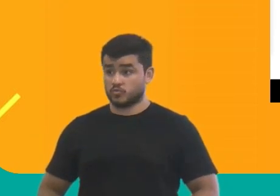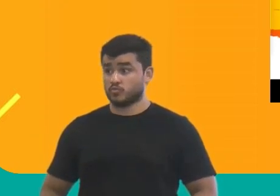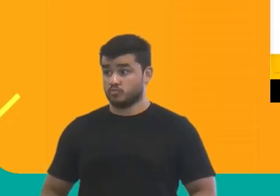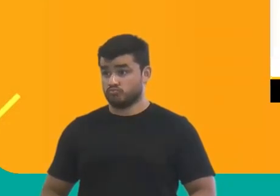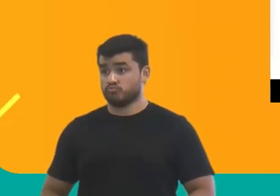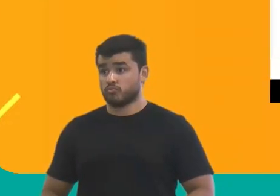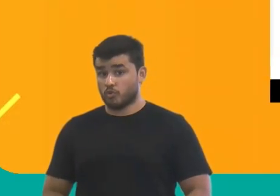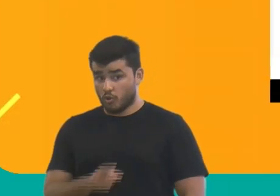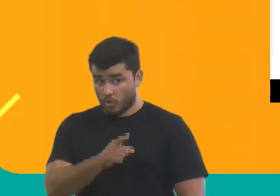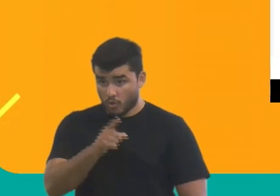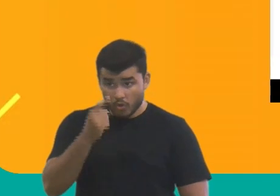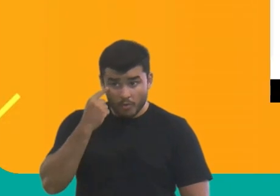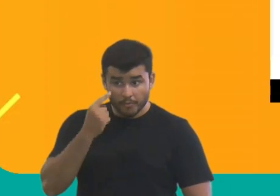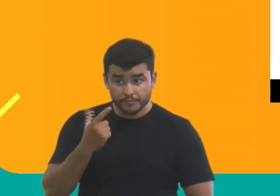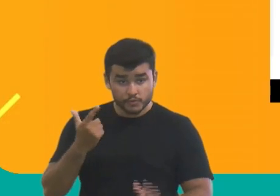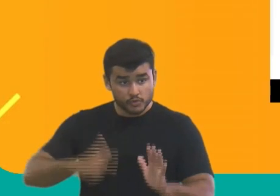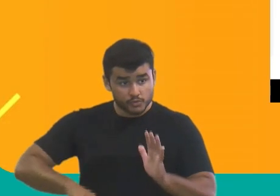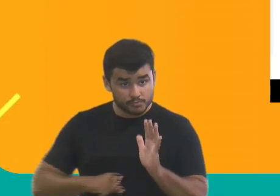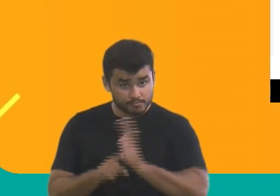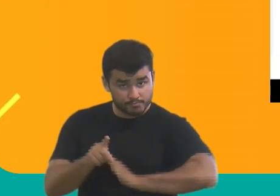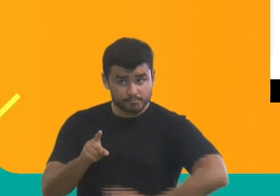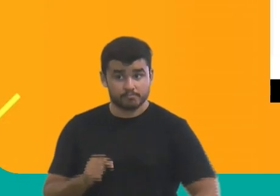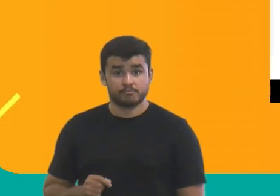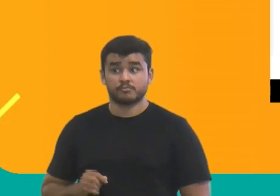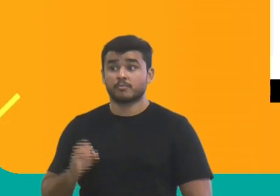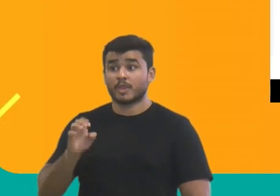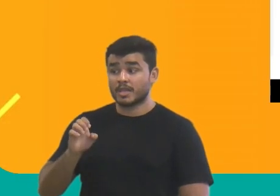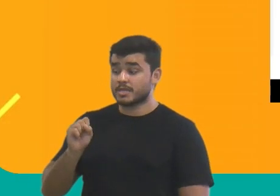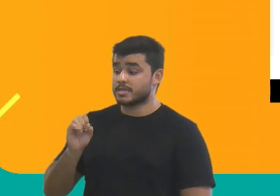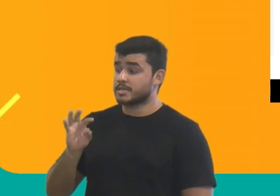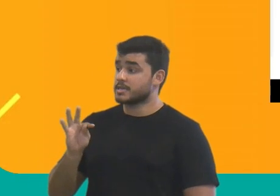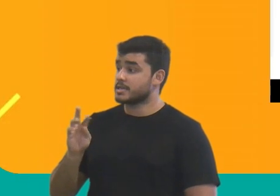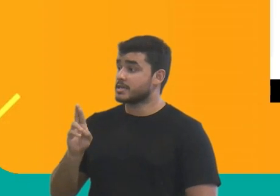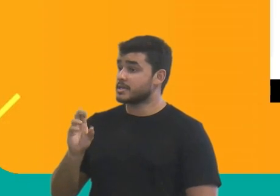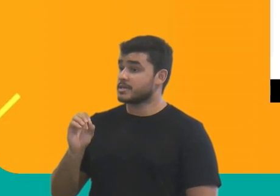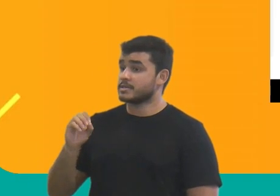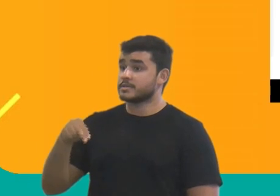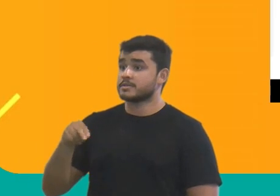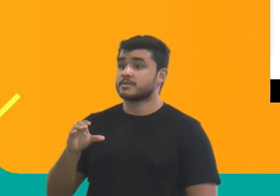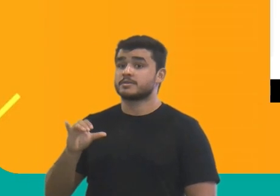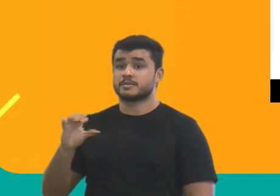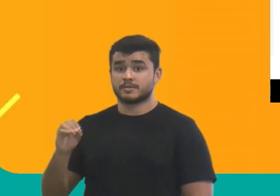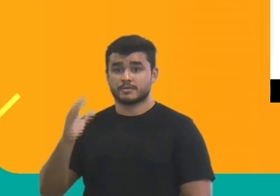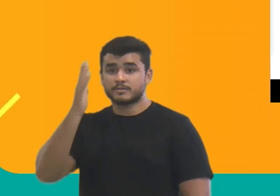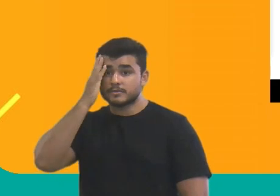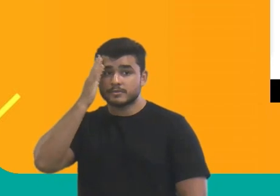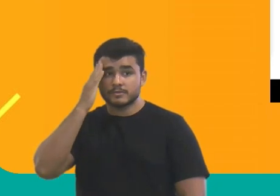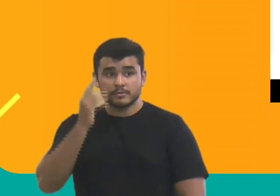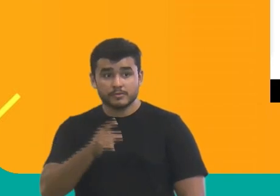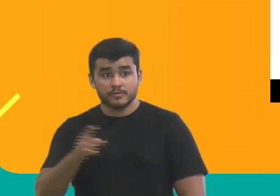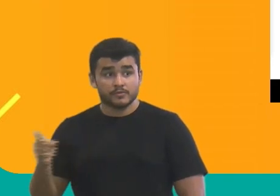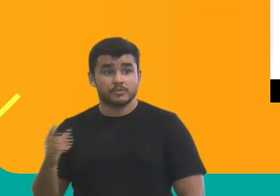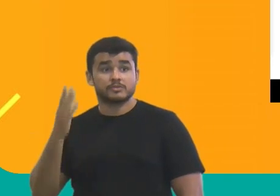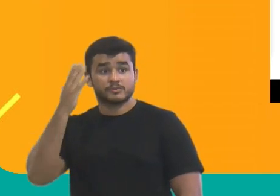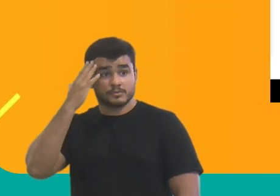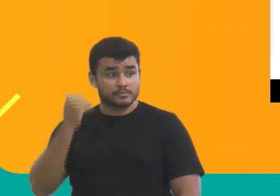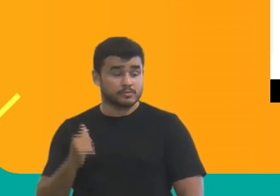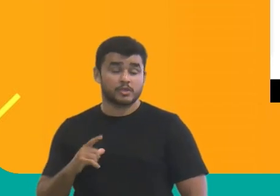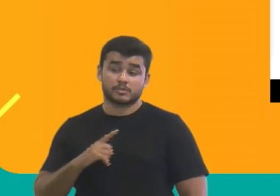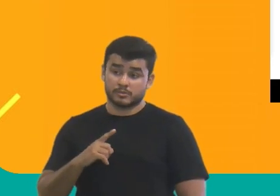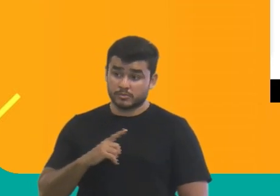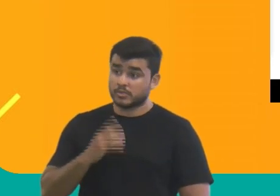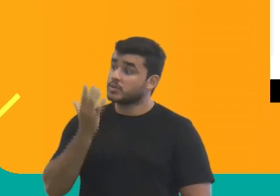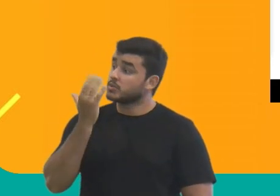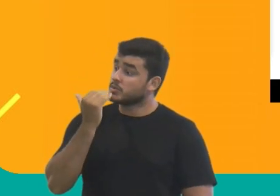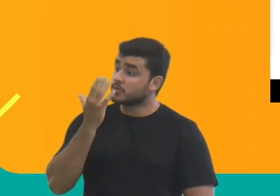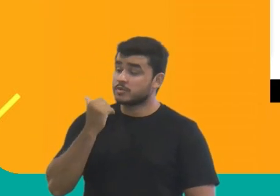vamos voltar para vocês entenderem. O estrôncio pode se acumular nos organismos vivos e em cadeias